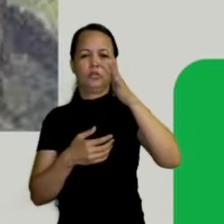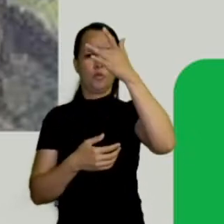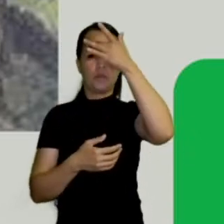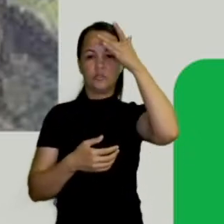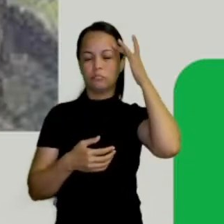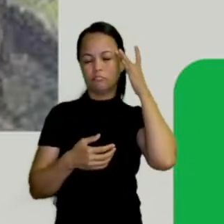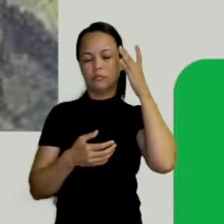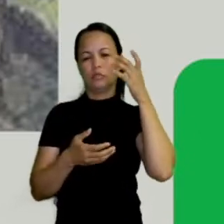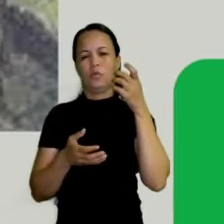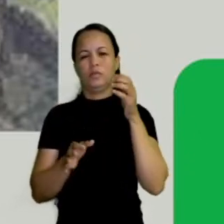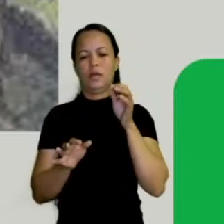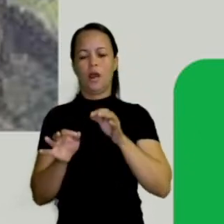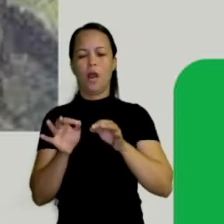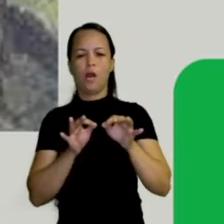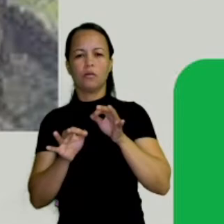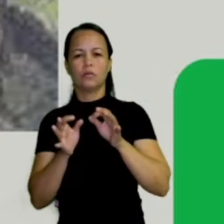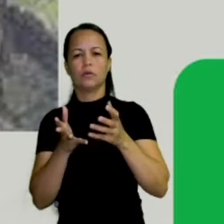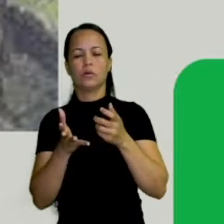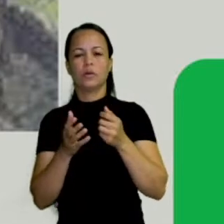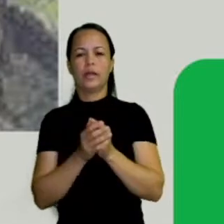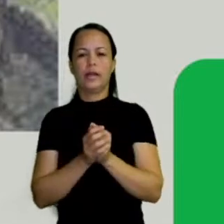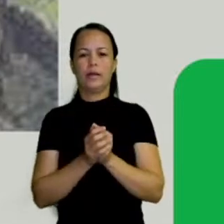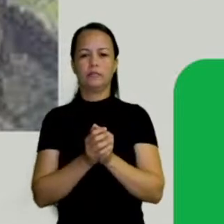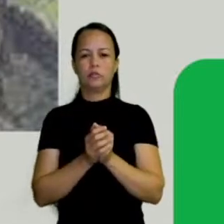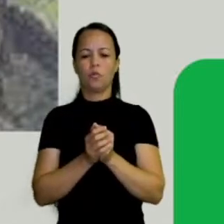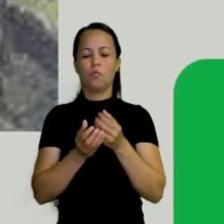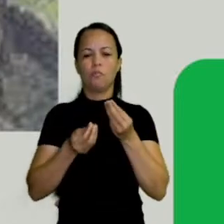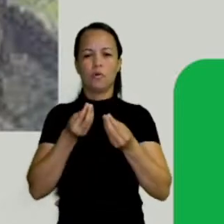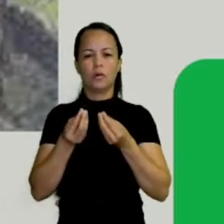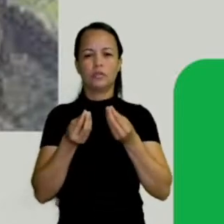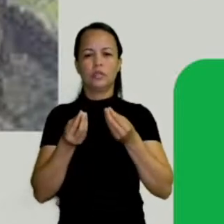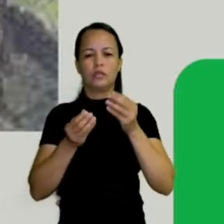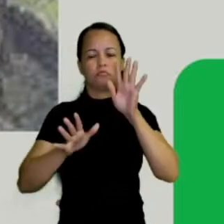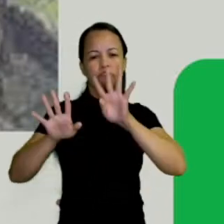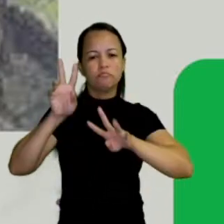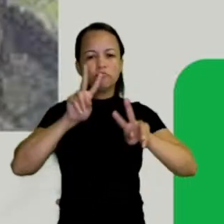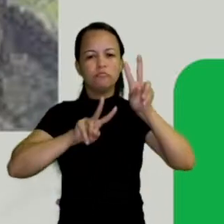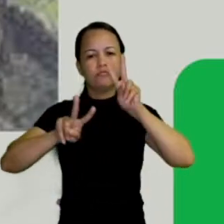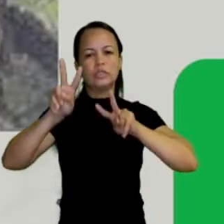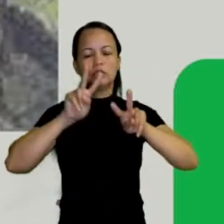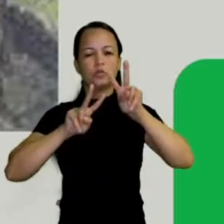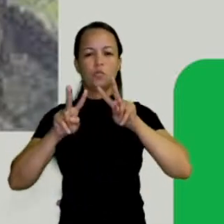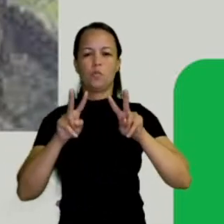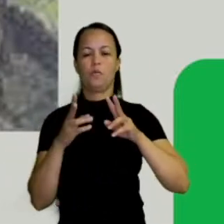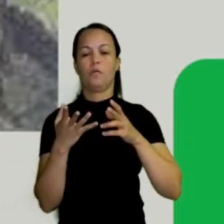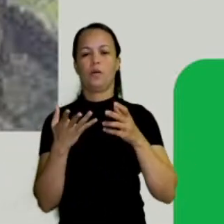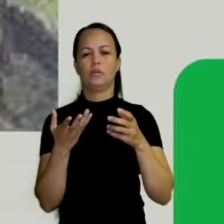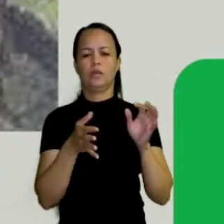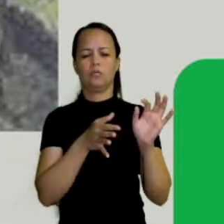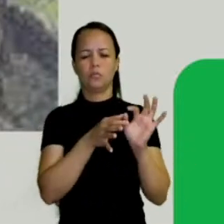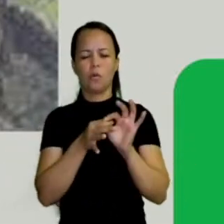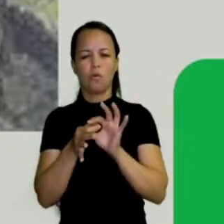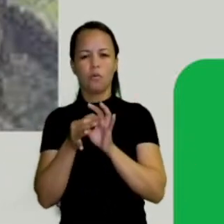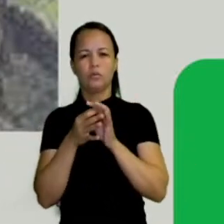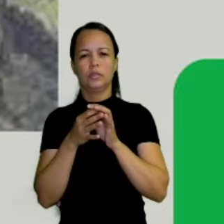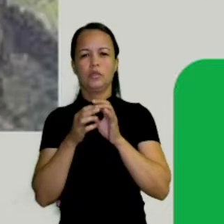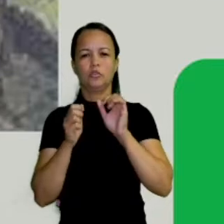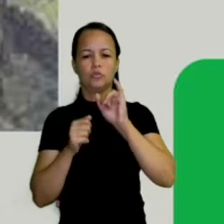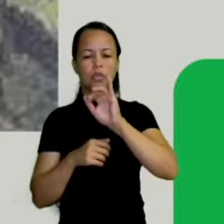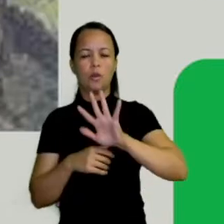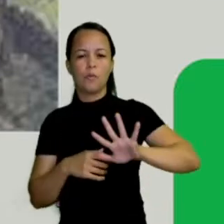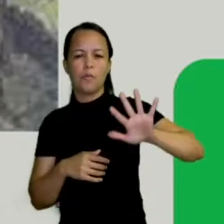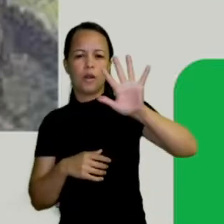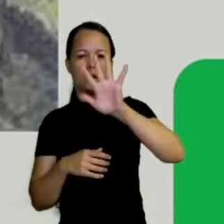né? Então, é bom esse contexto visual também. O visual, ele nos dá um contexto muito amplo